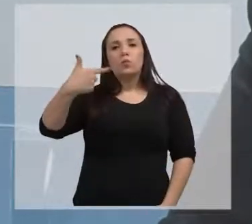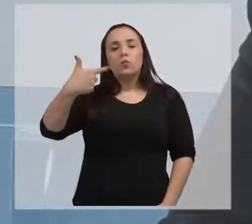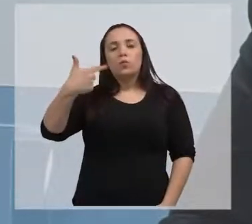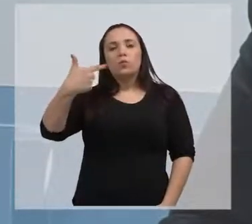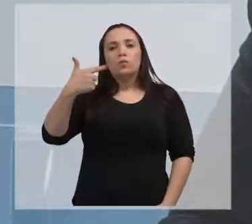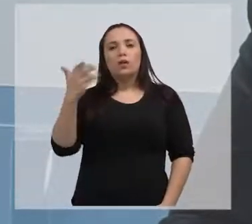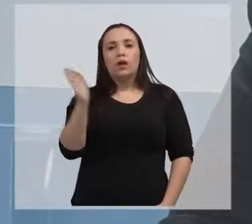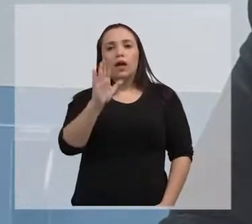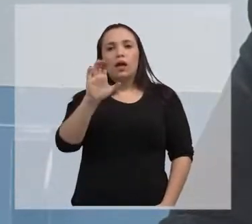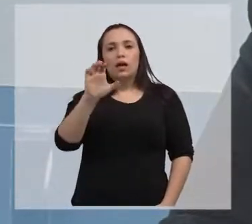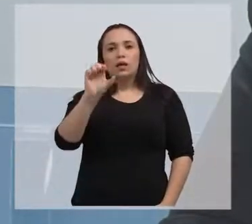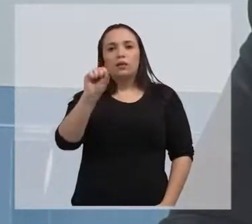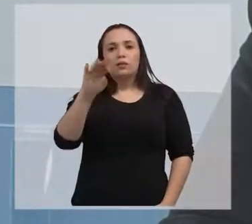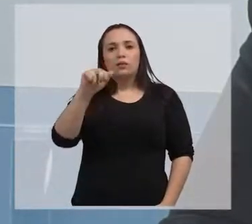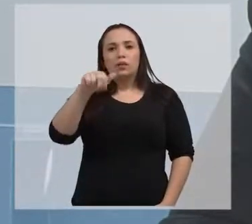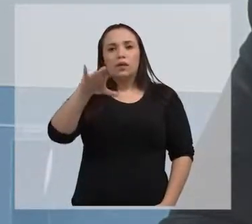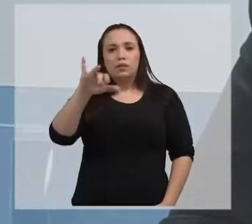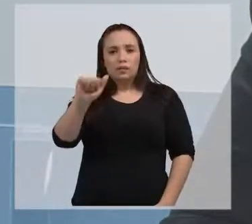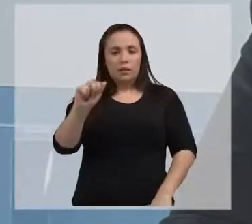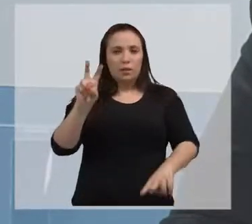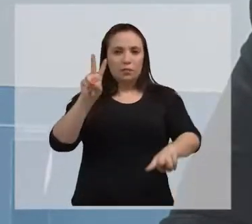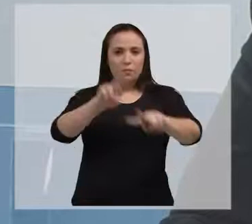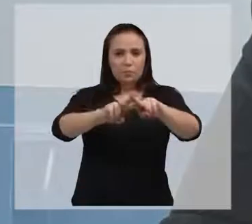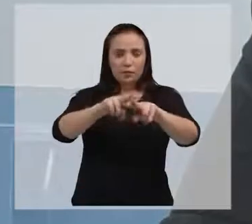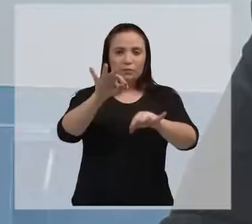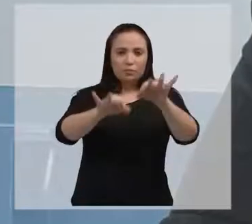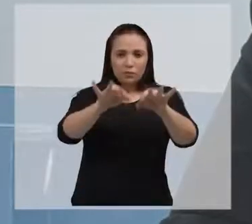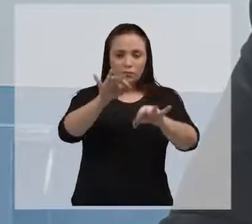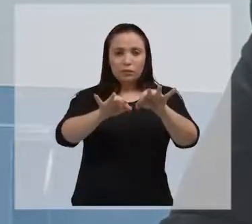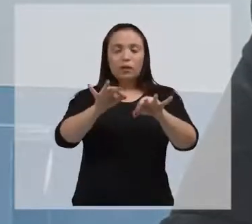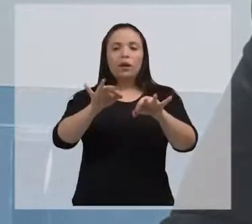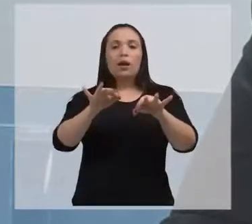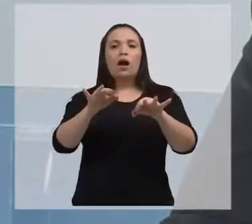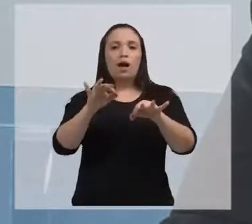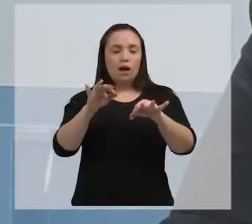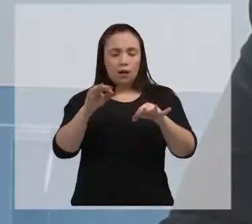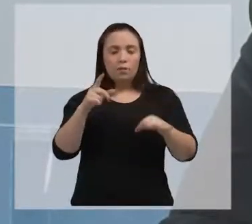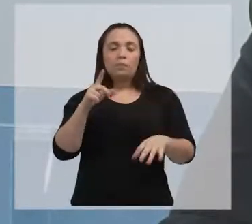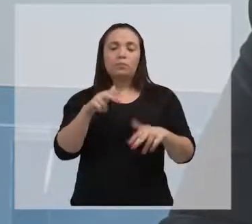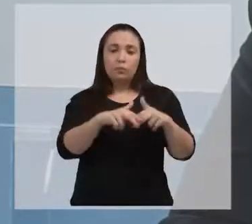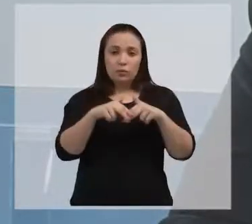Fazendo isso, essa discussão terá que ser feita em cima de uma ação